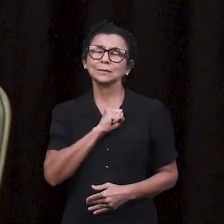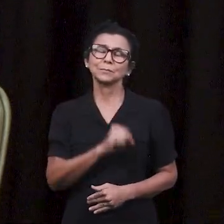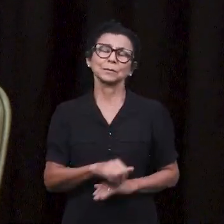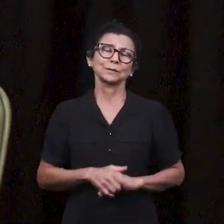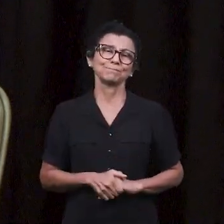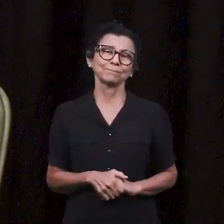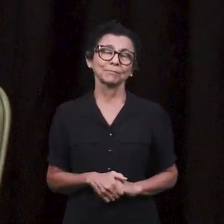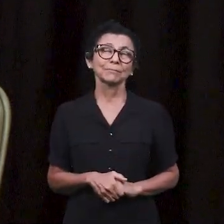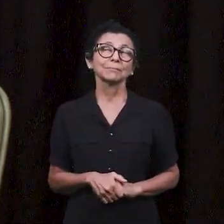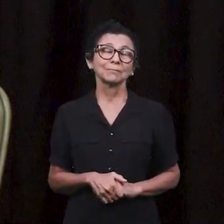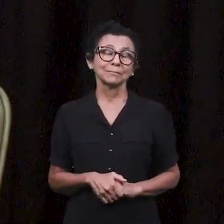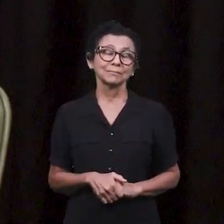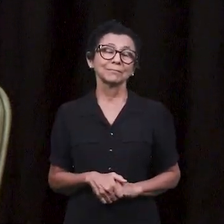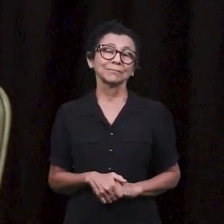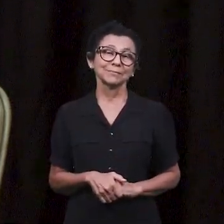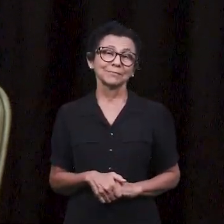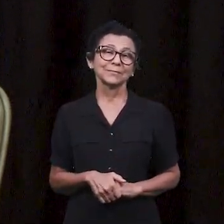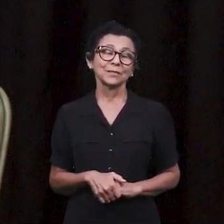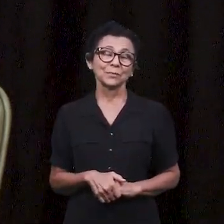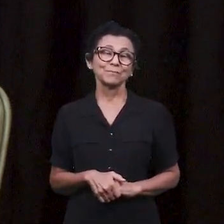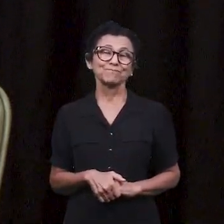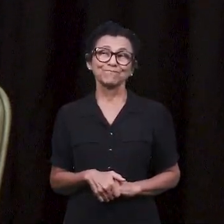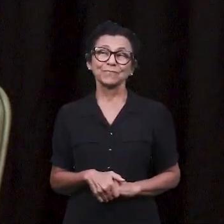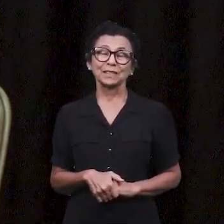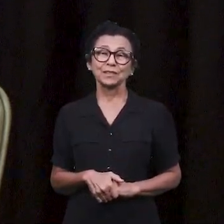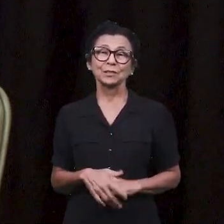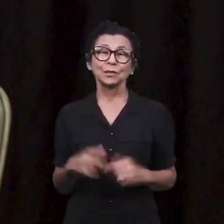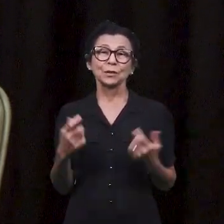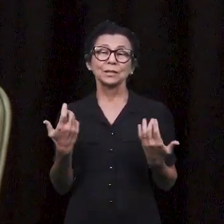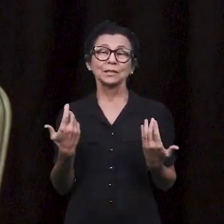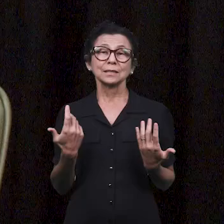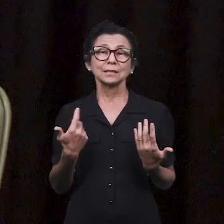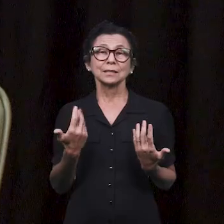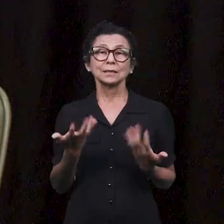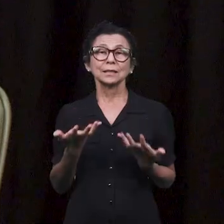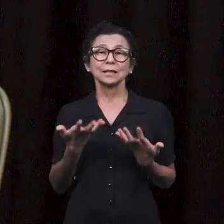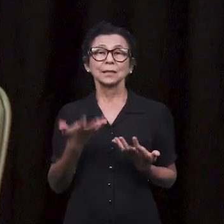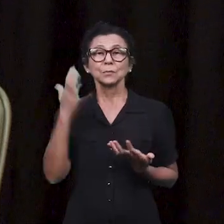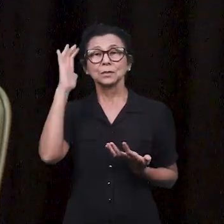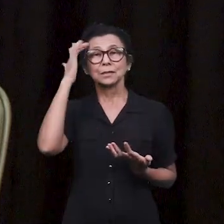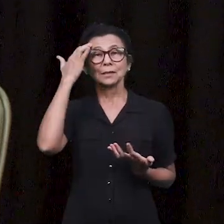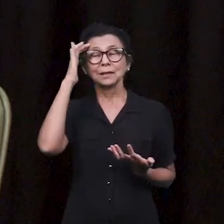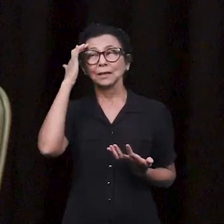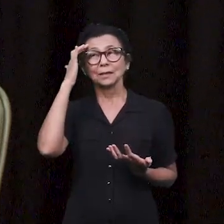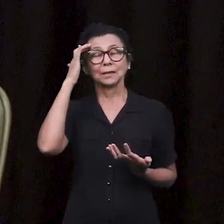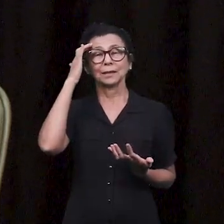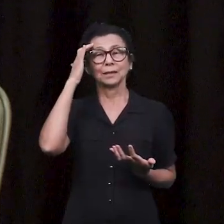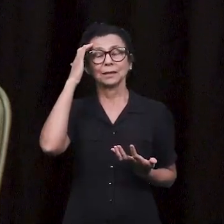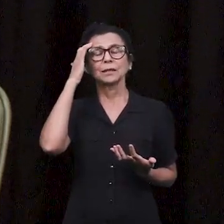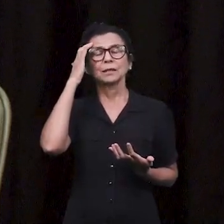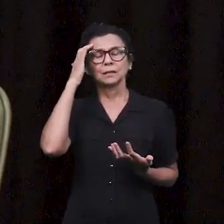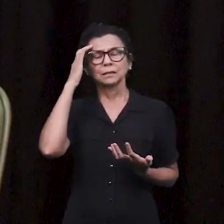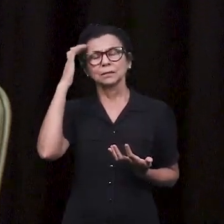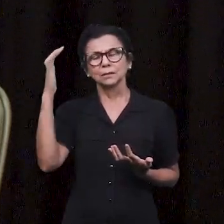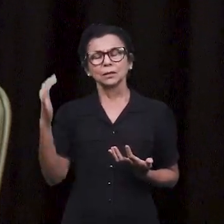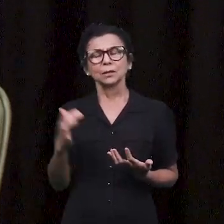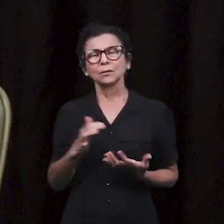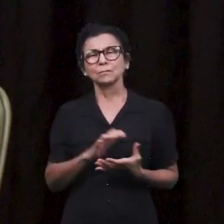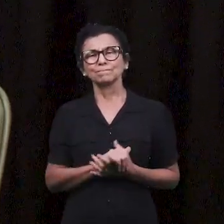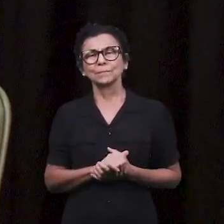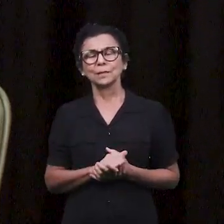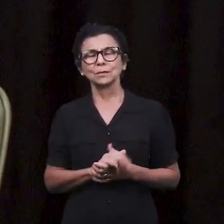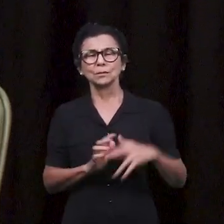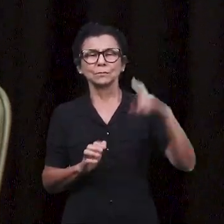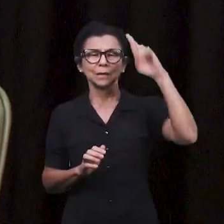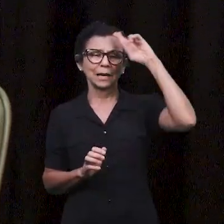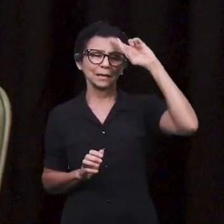nós buscamos muitas vezes porque o homem é um ser racional. Então nós buscamos, nos amparamos muitas vezes na